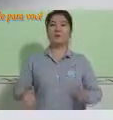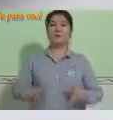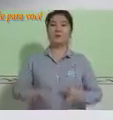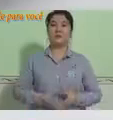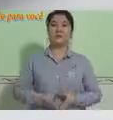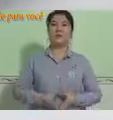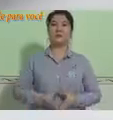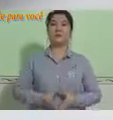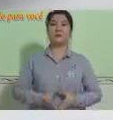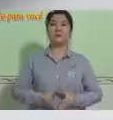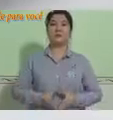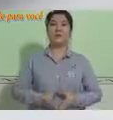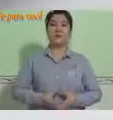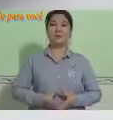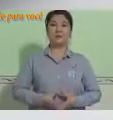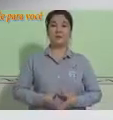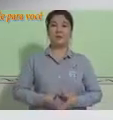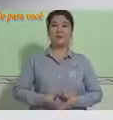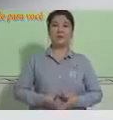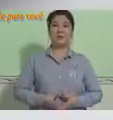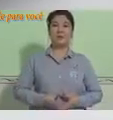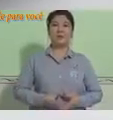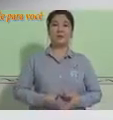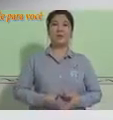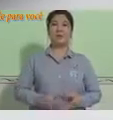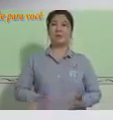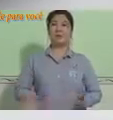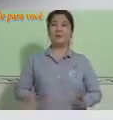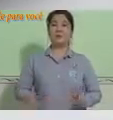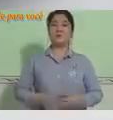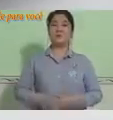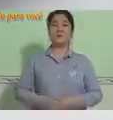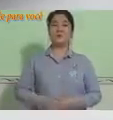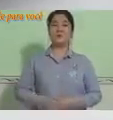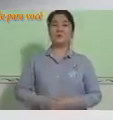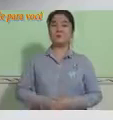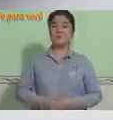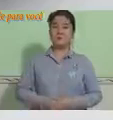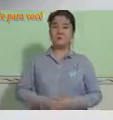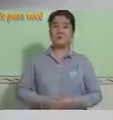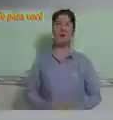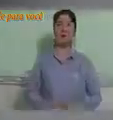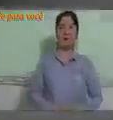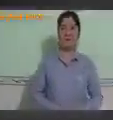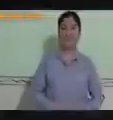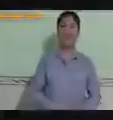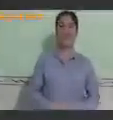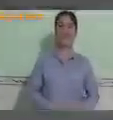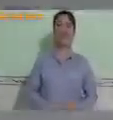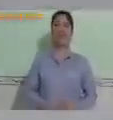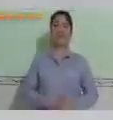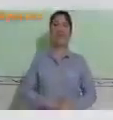Fontenaturaldso acento agudo de os principais alimentos naturais ricos sem sódio são os alimentos de origem animal como